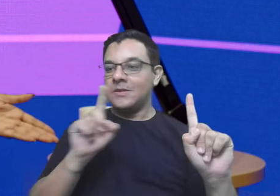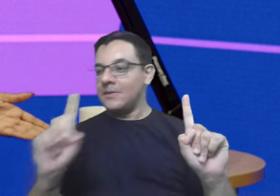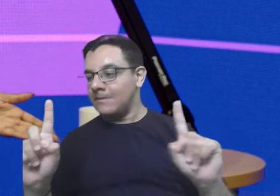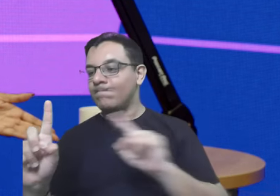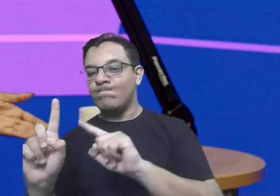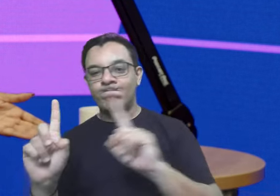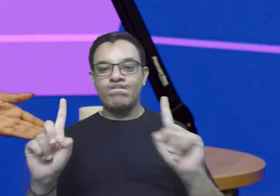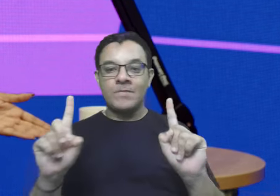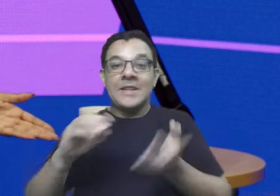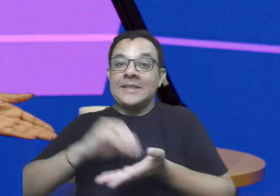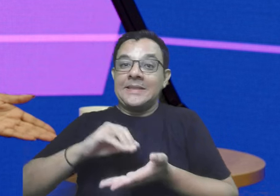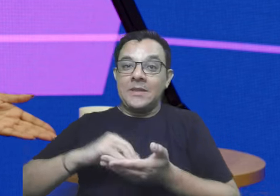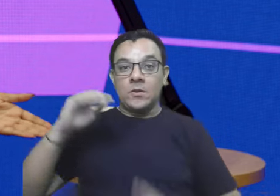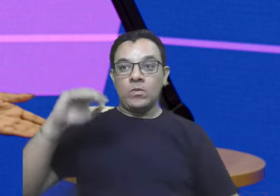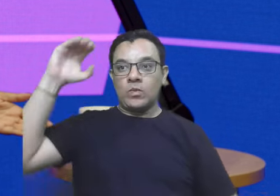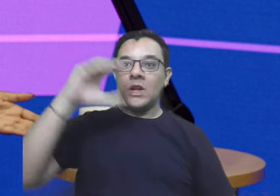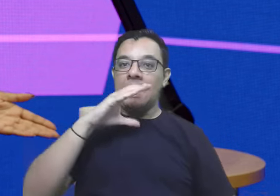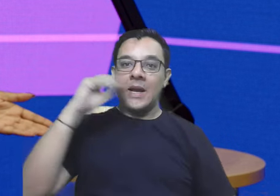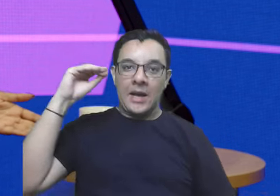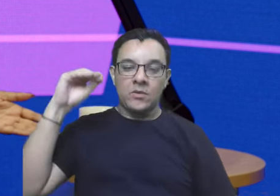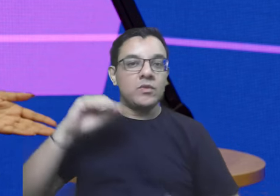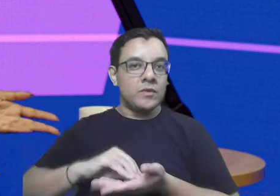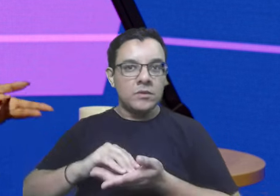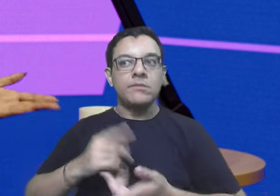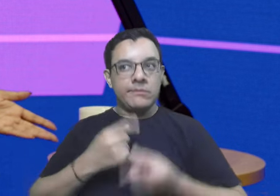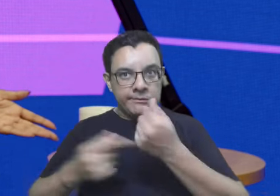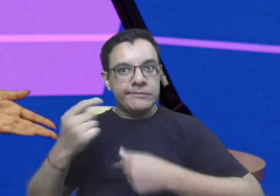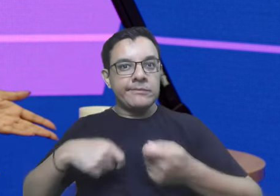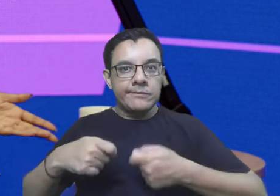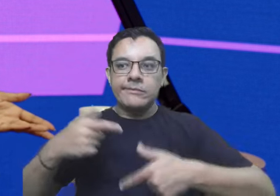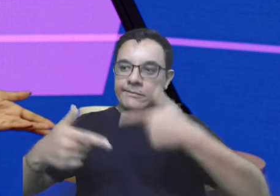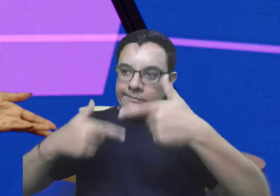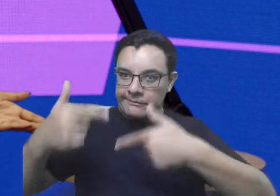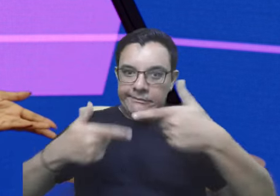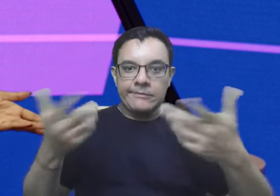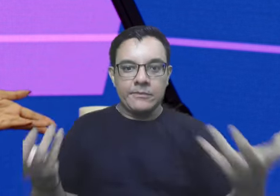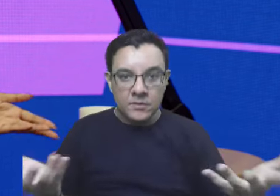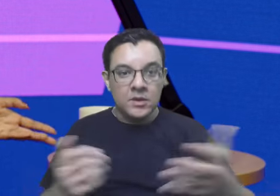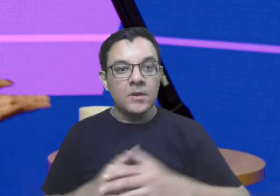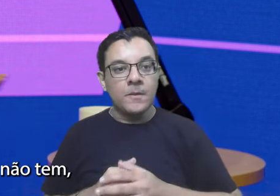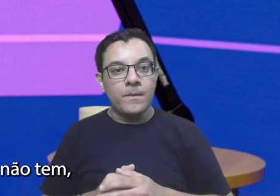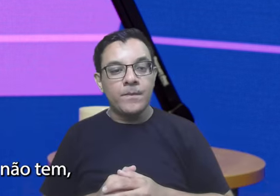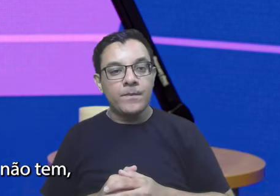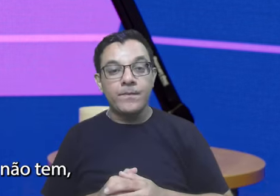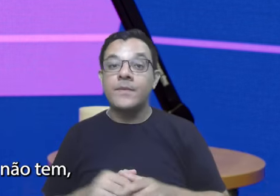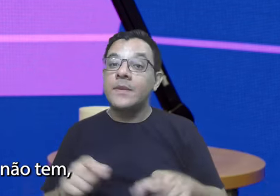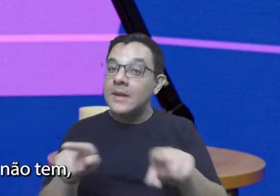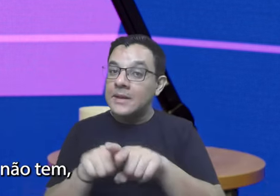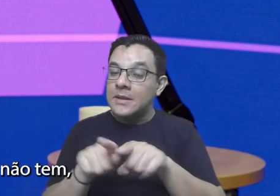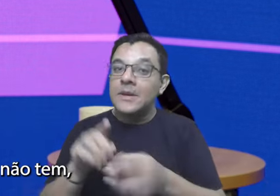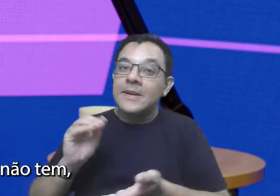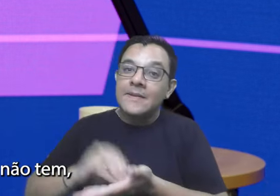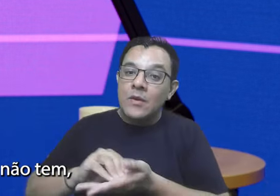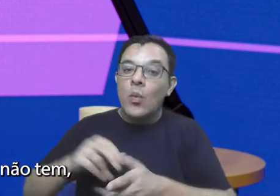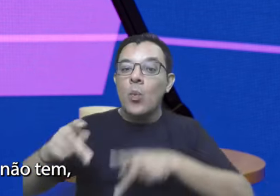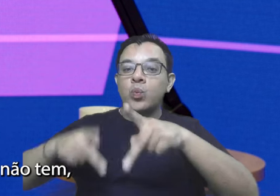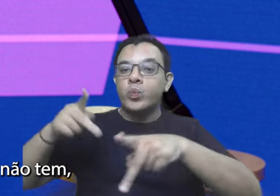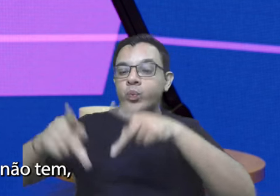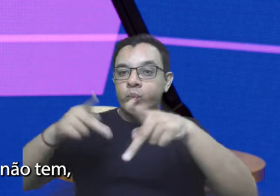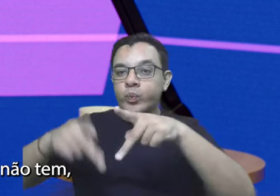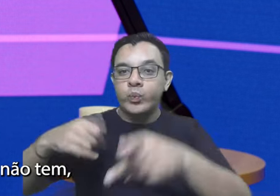falta de adultos né economicamente ativos exatamente do outro lado uma